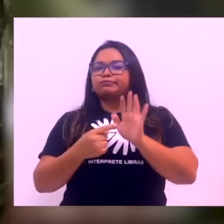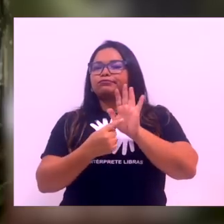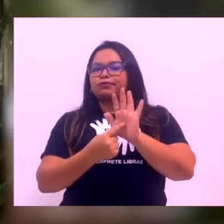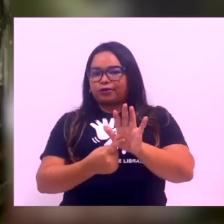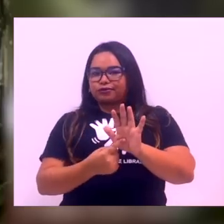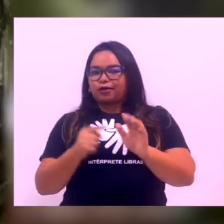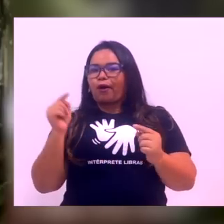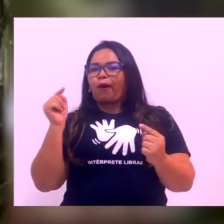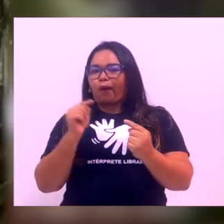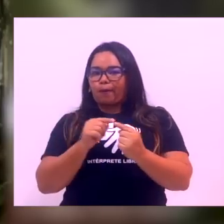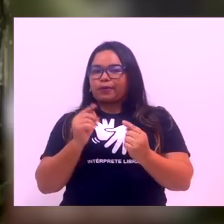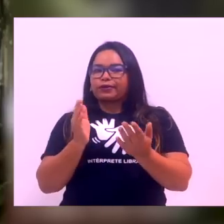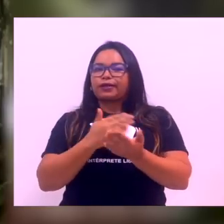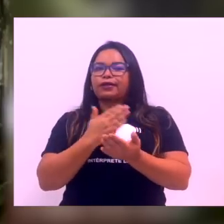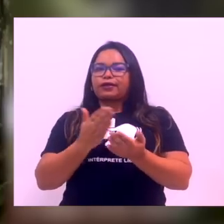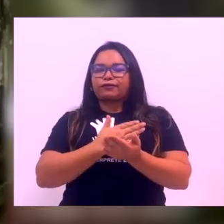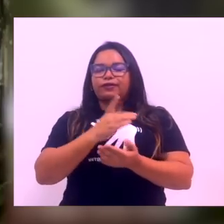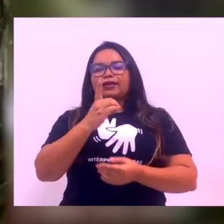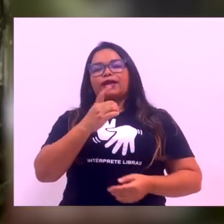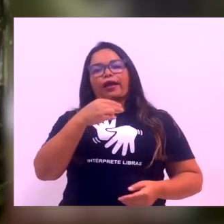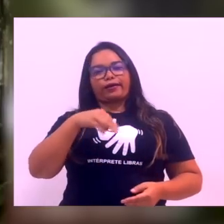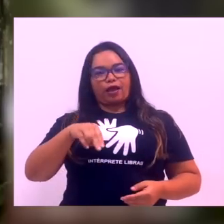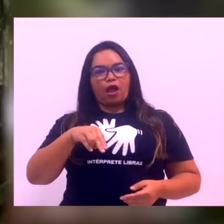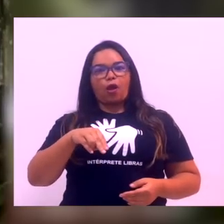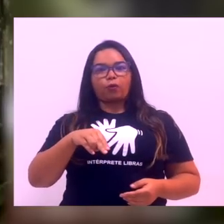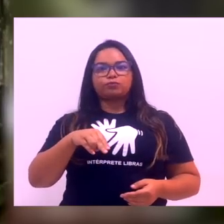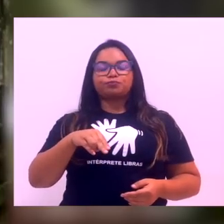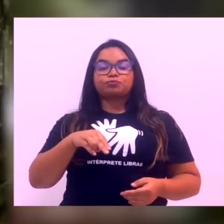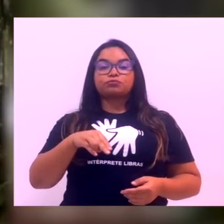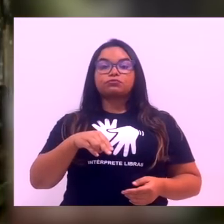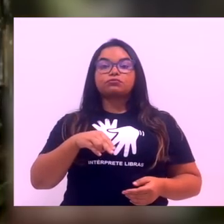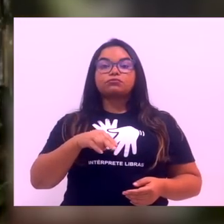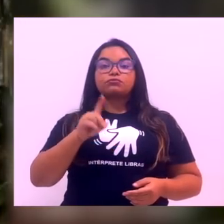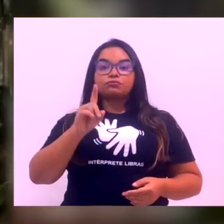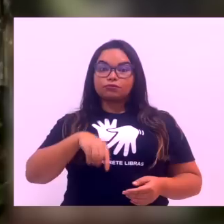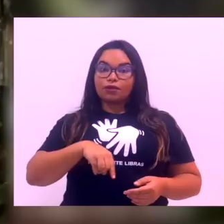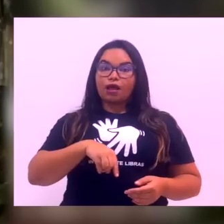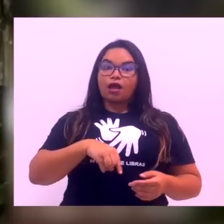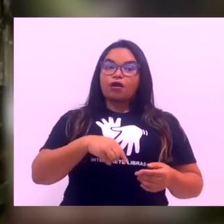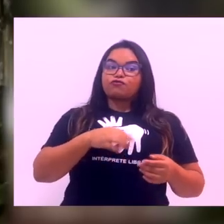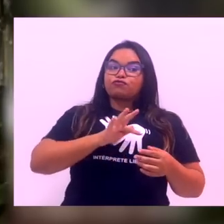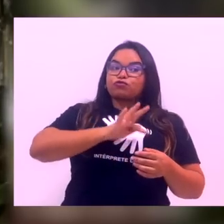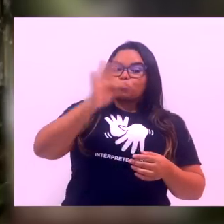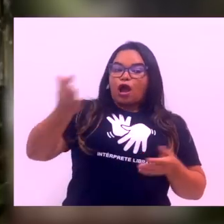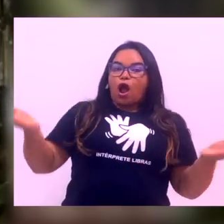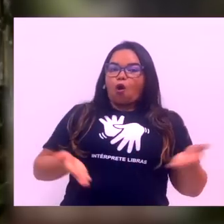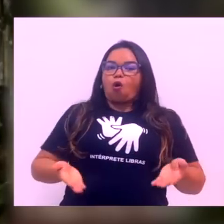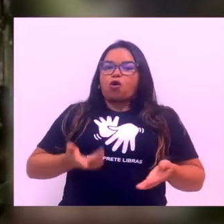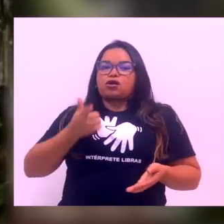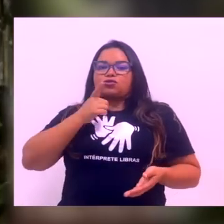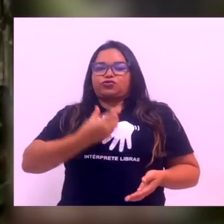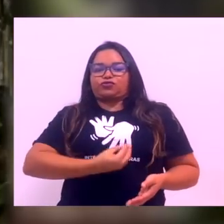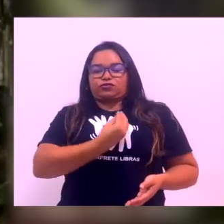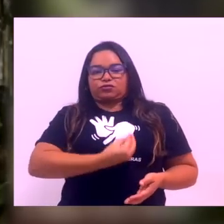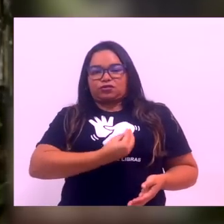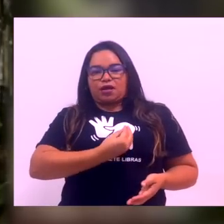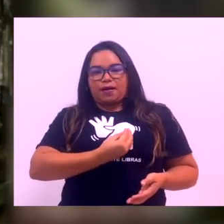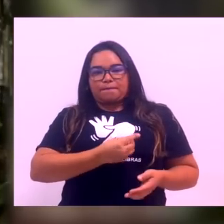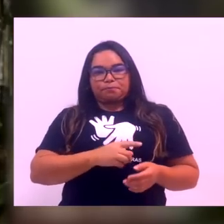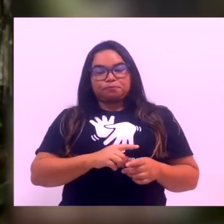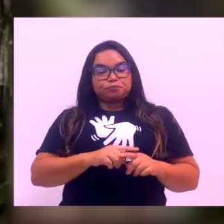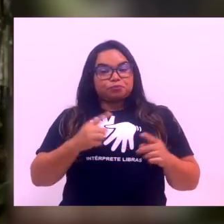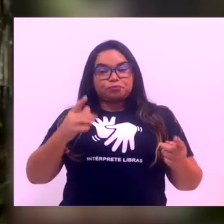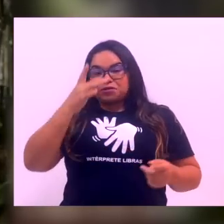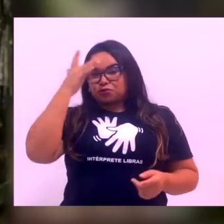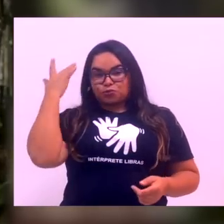futuro, Jesus, ele mesmo aponta para Daniel. E isso tem que ver com o nosso tempo. E ele